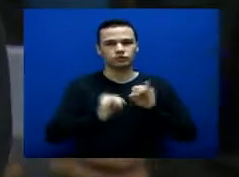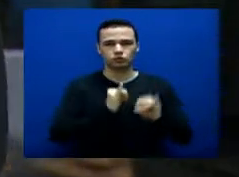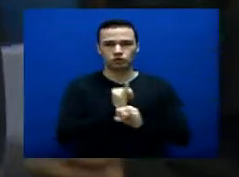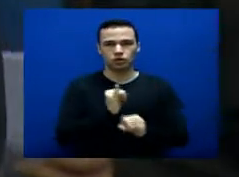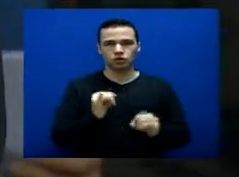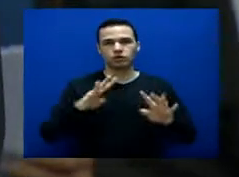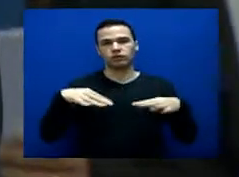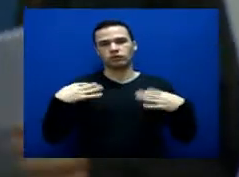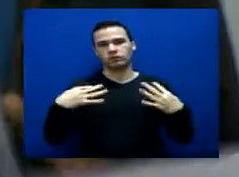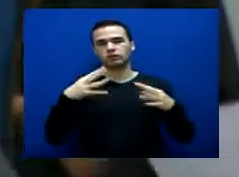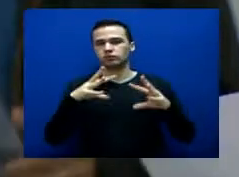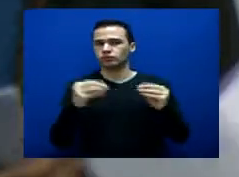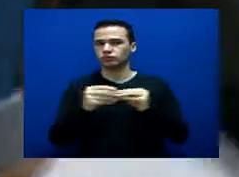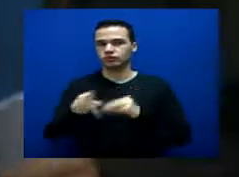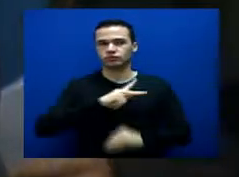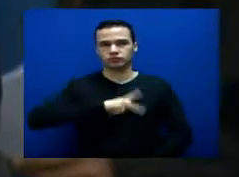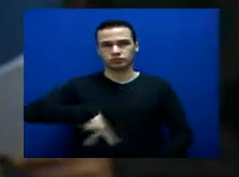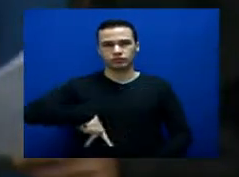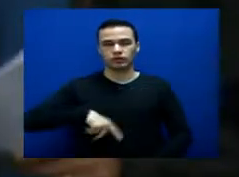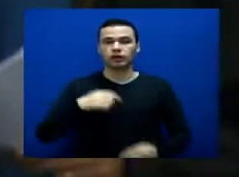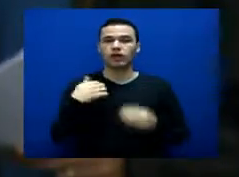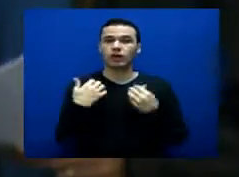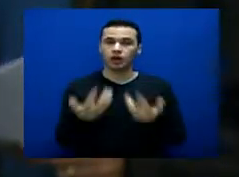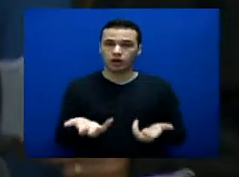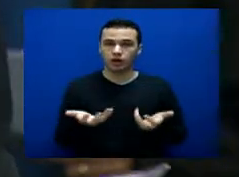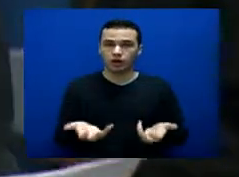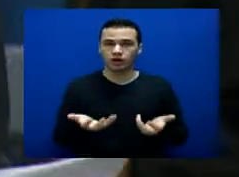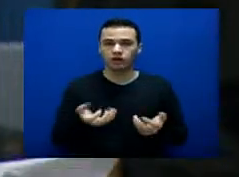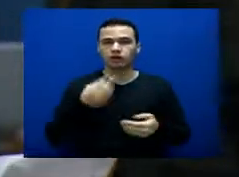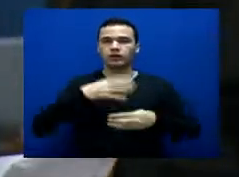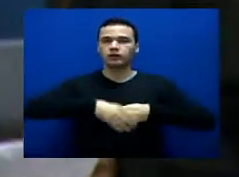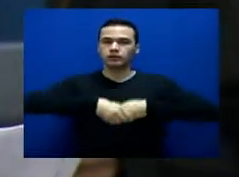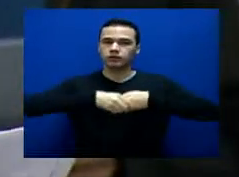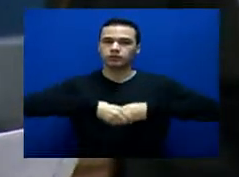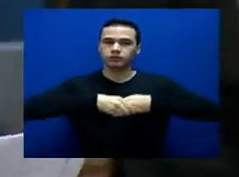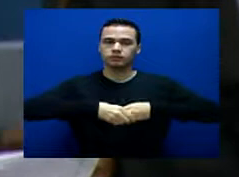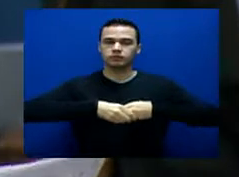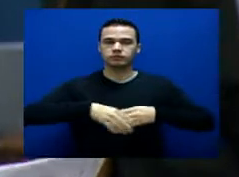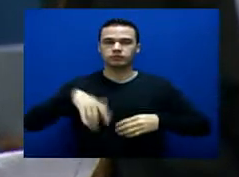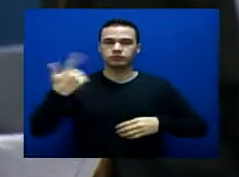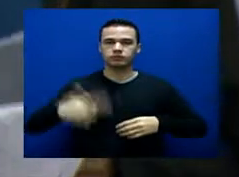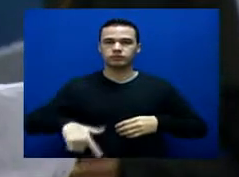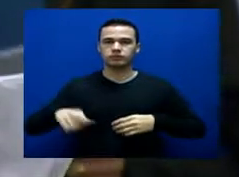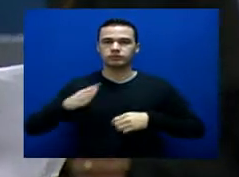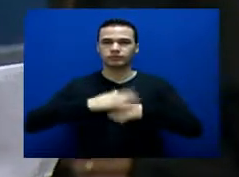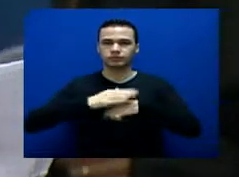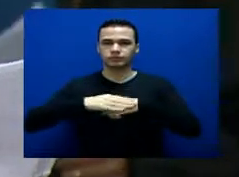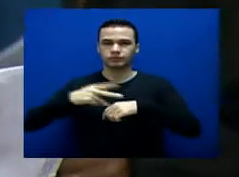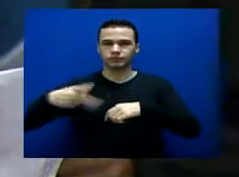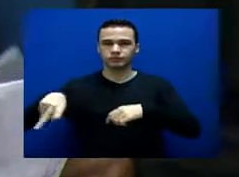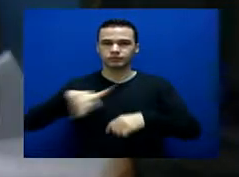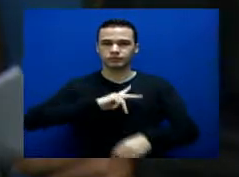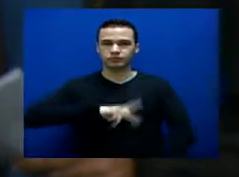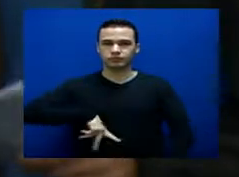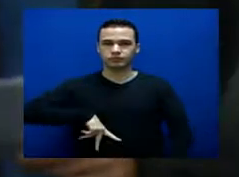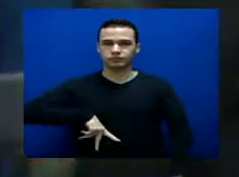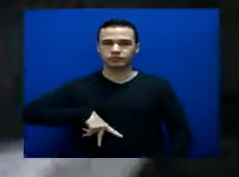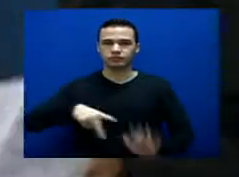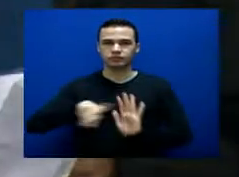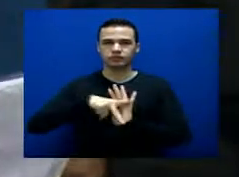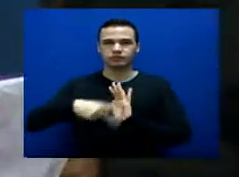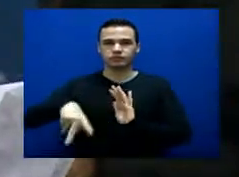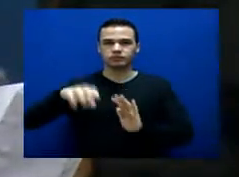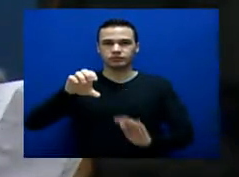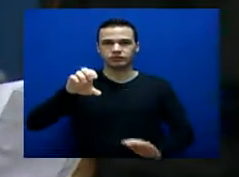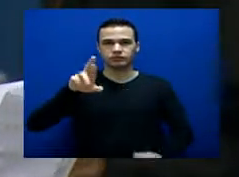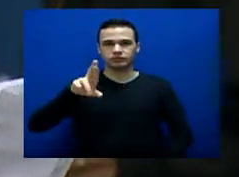todos os vereadores. Eu queria estender os votos de cumprimentos que eu recebi aqui pelo presidente do